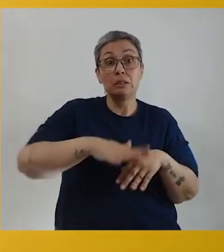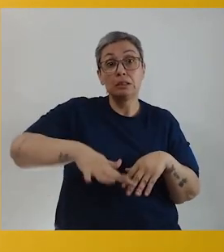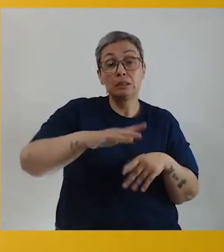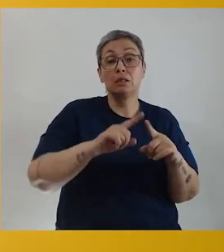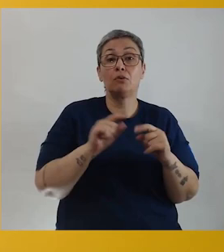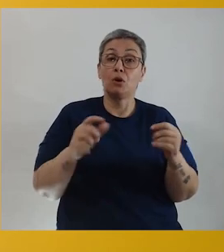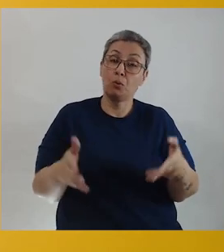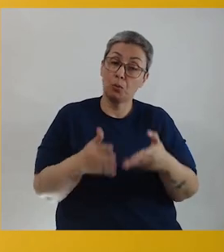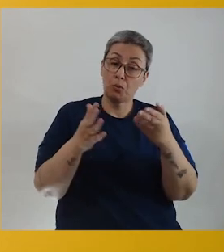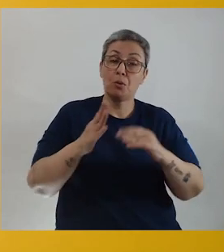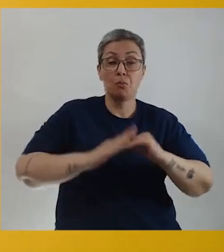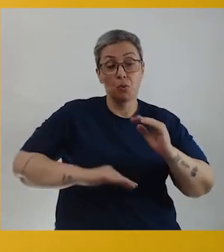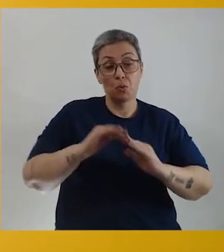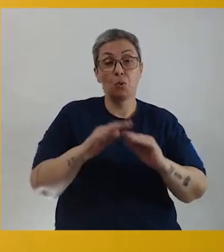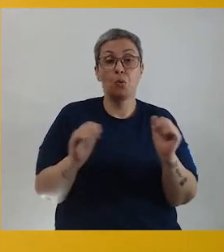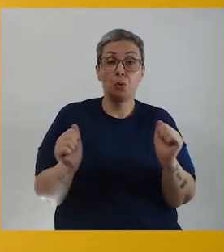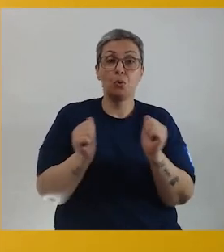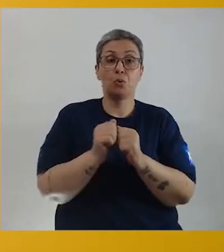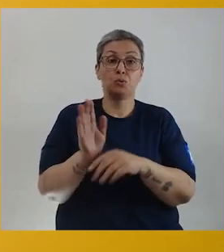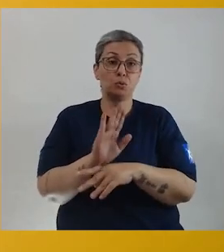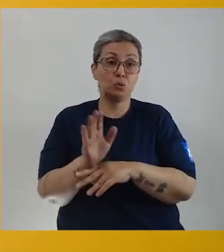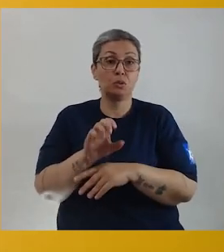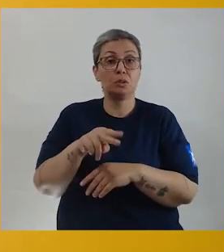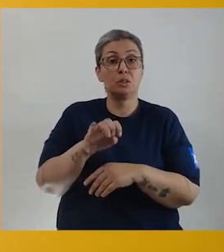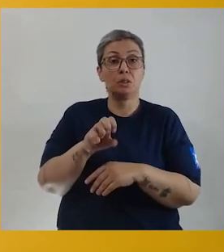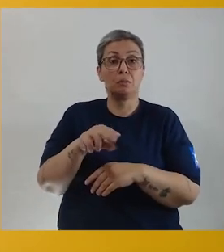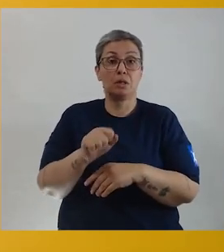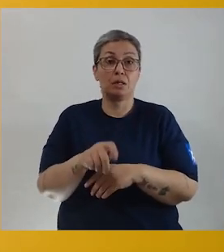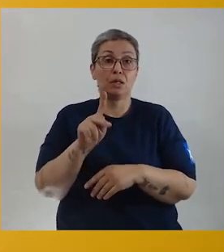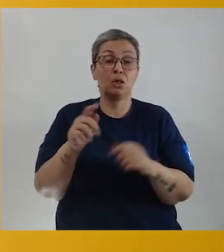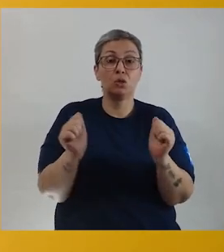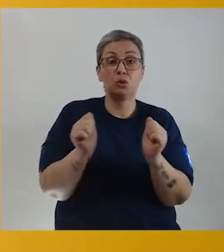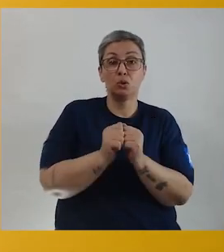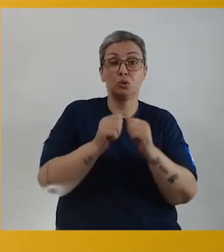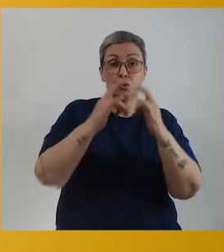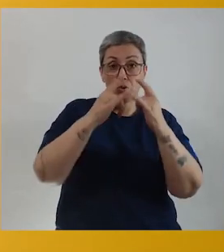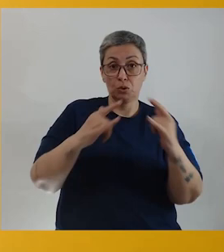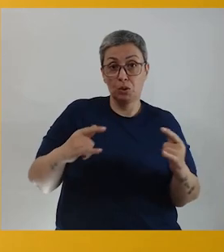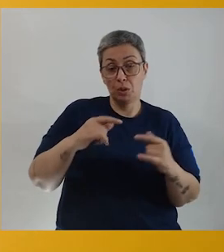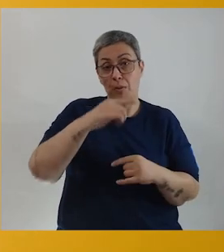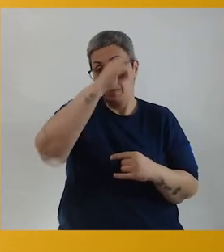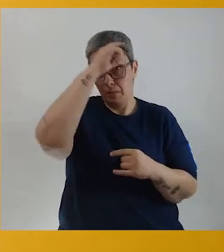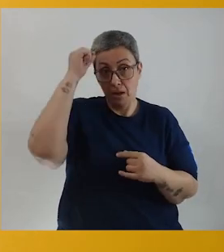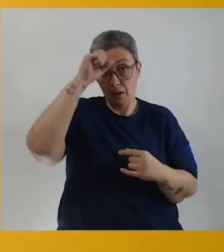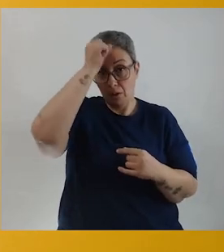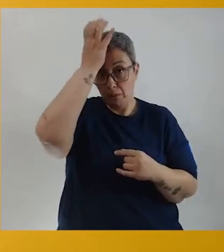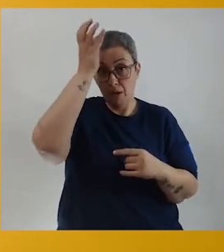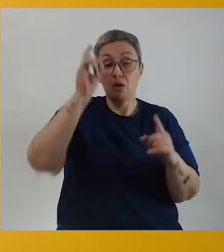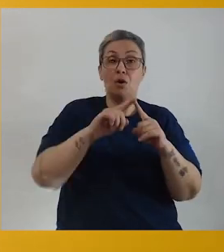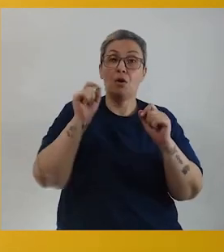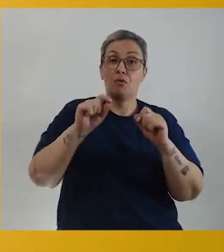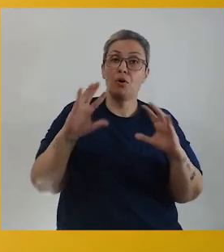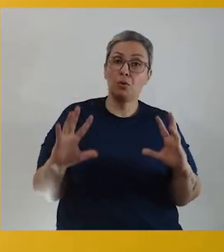espaços, que nós promovemos esta ação junto ao Cinemark e junto ao Circo Patati Patatá.